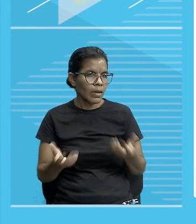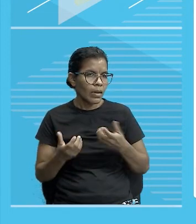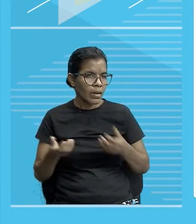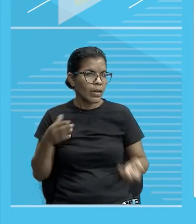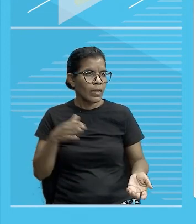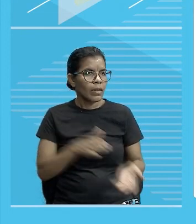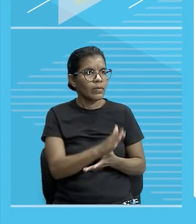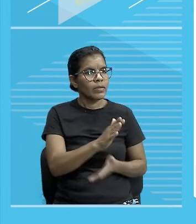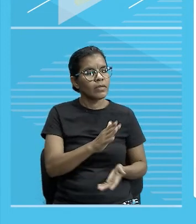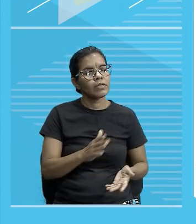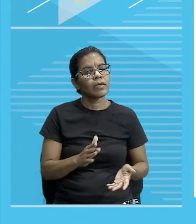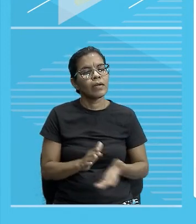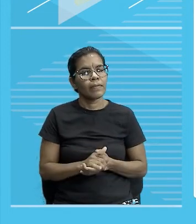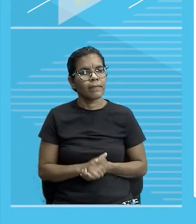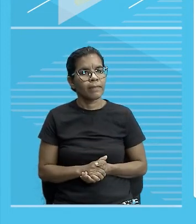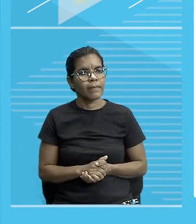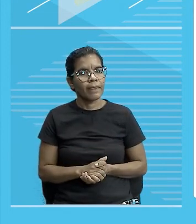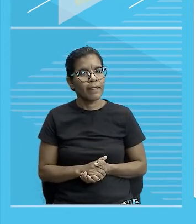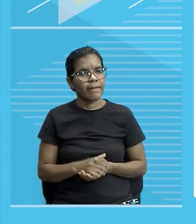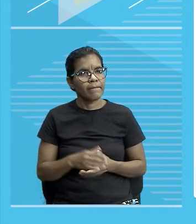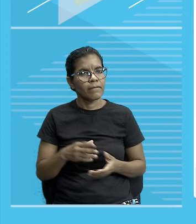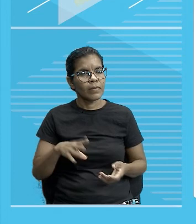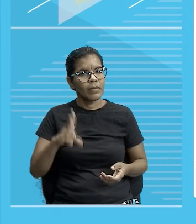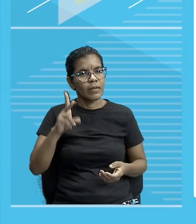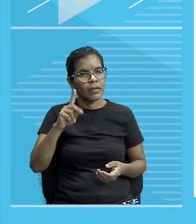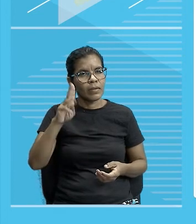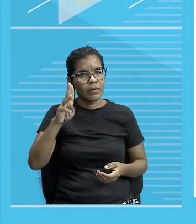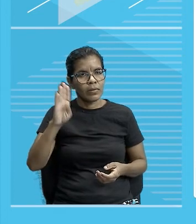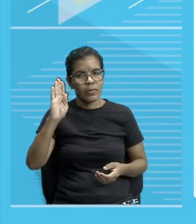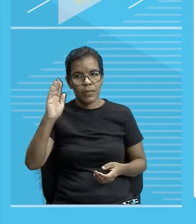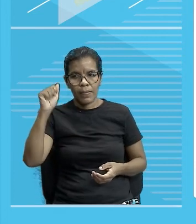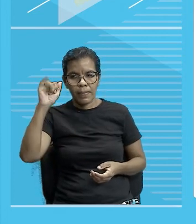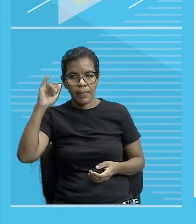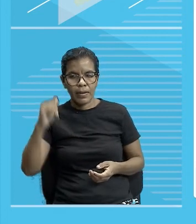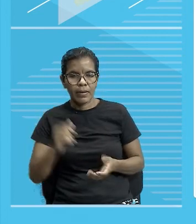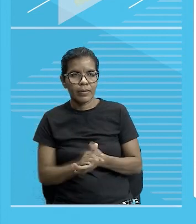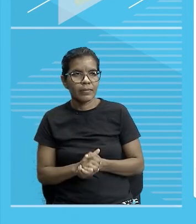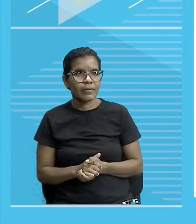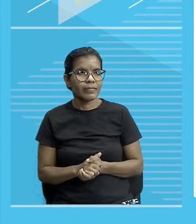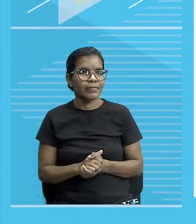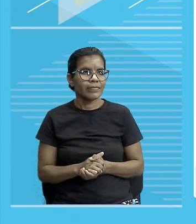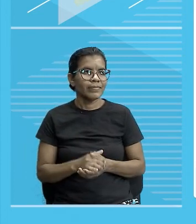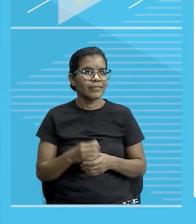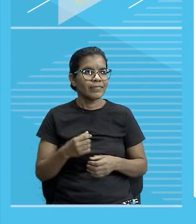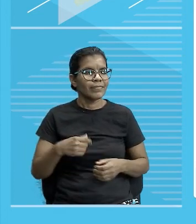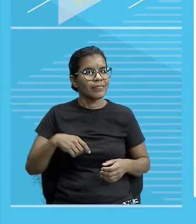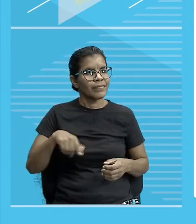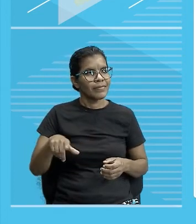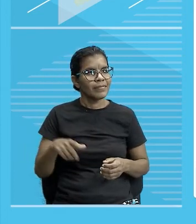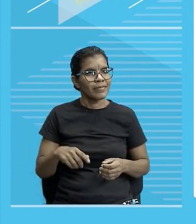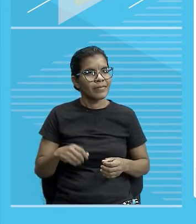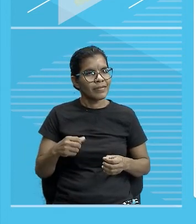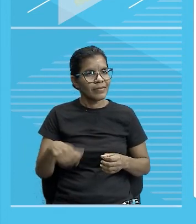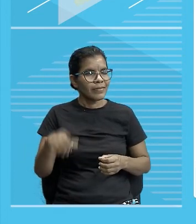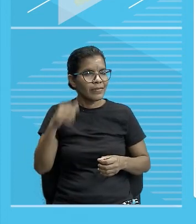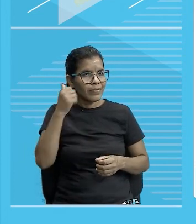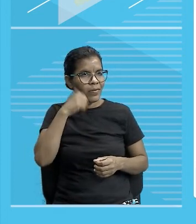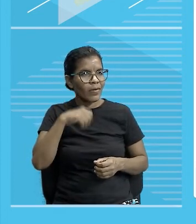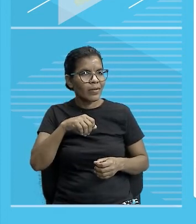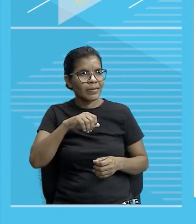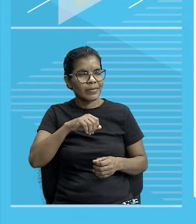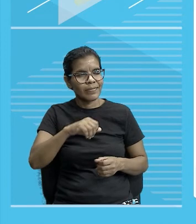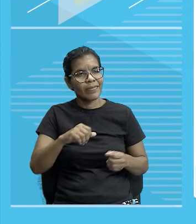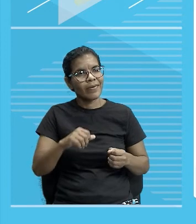fazer uma viagem nós vamos para Dubai eu você e sua esposa e sua filha a gente vai para Dubai com tudo